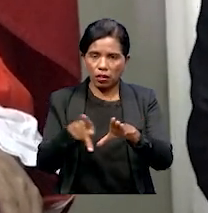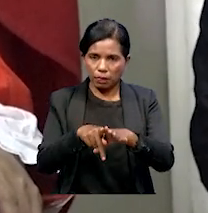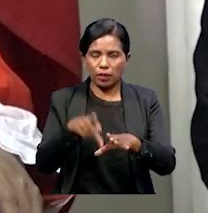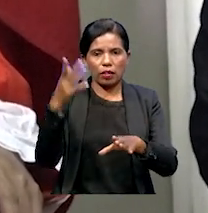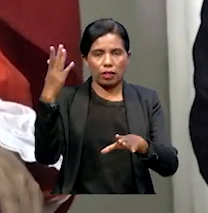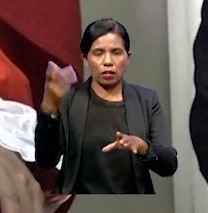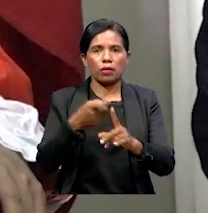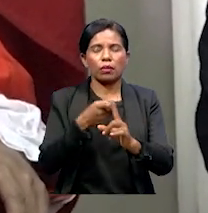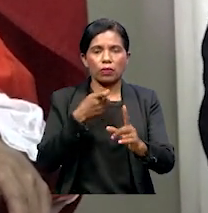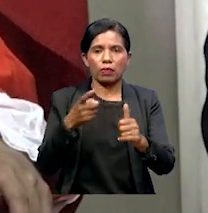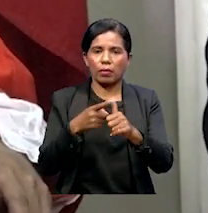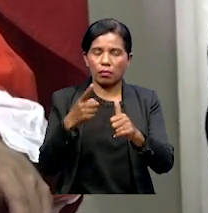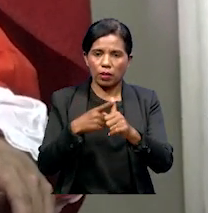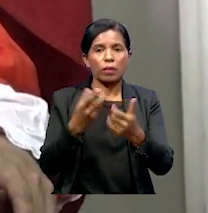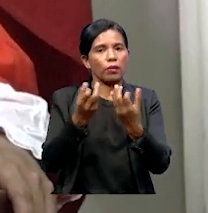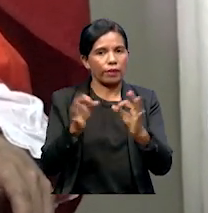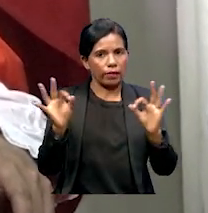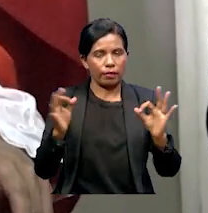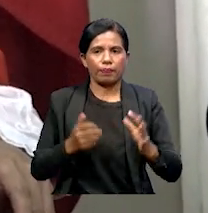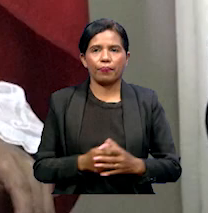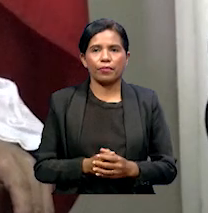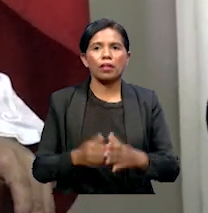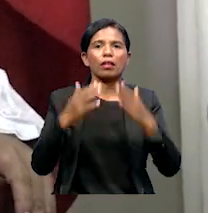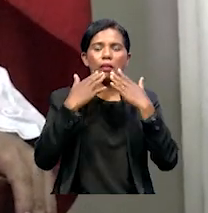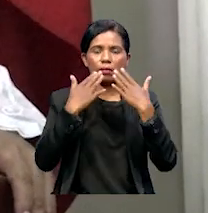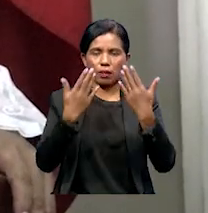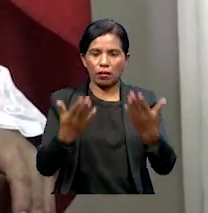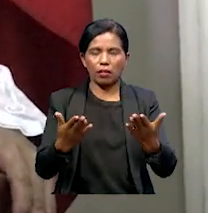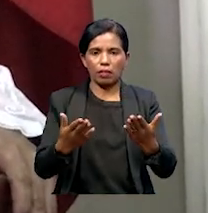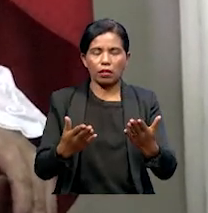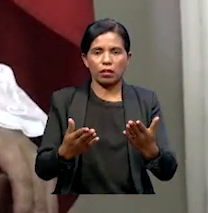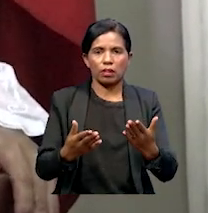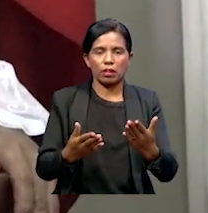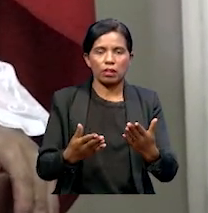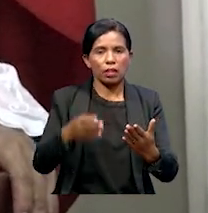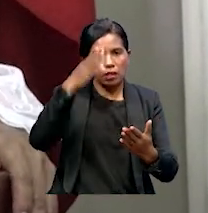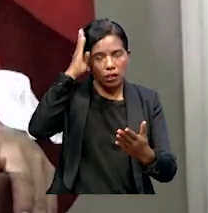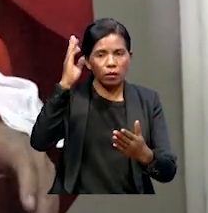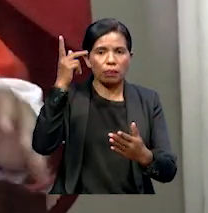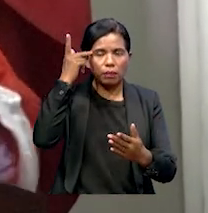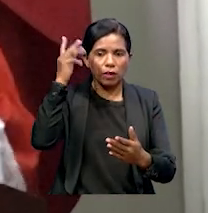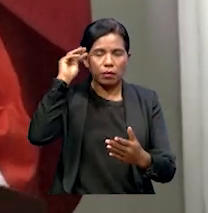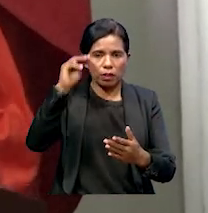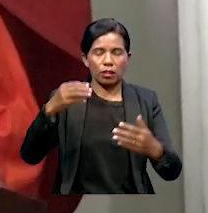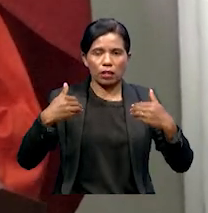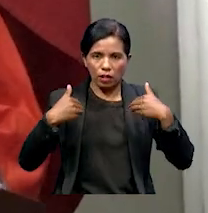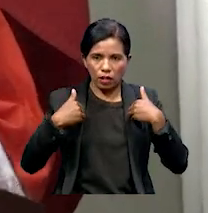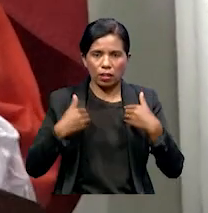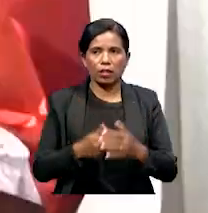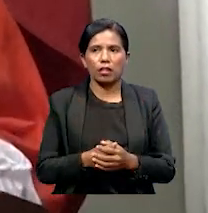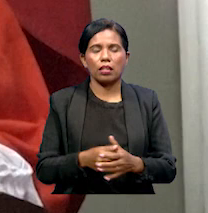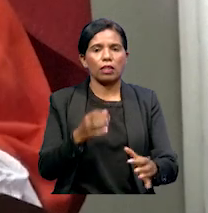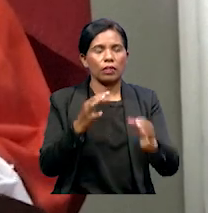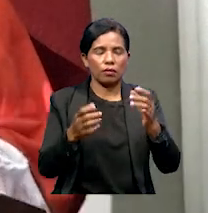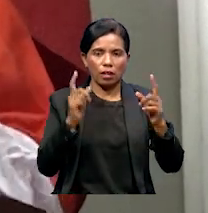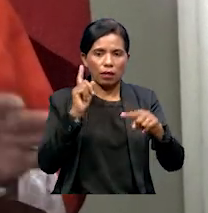o serviço do Roto. Agradeço mesmo ao Sr. Primeiro-Ministro, é bem a oportunidade. Mas que lá vem a